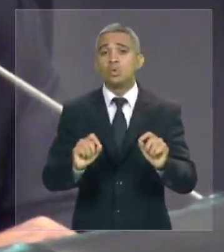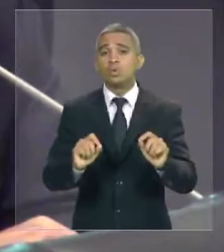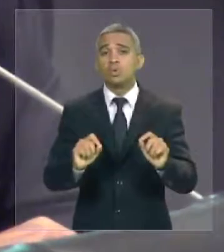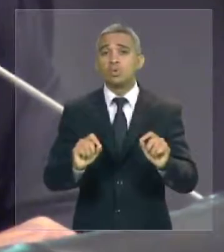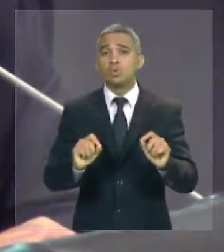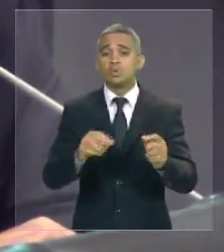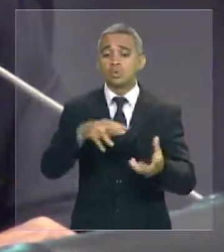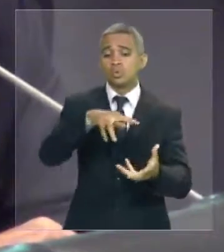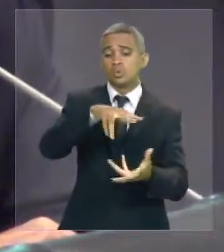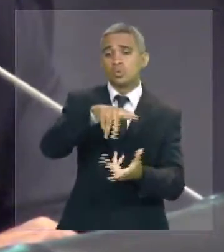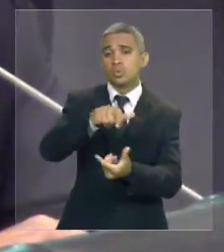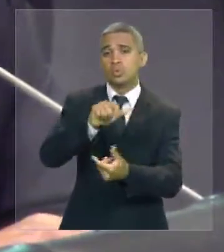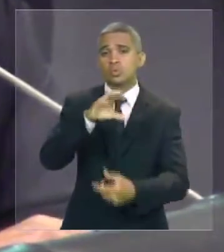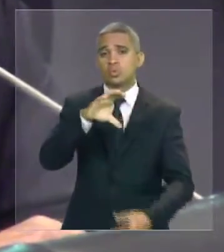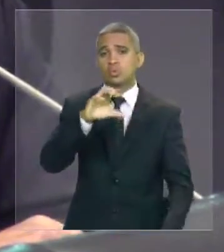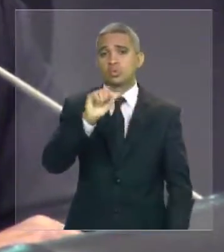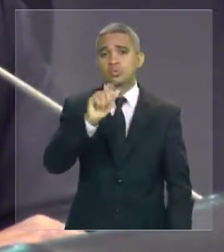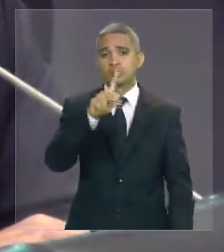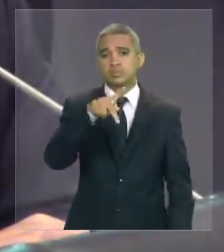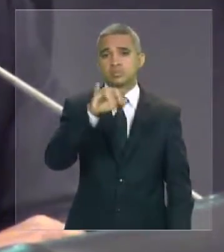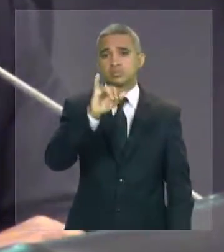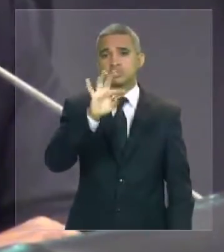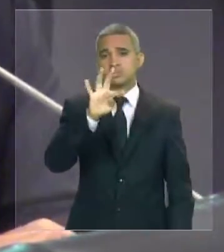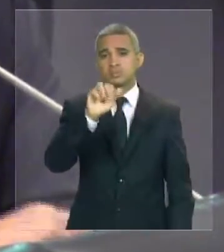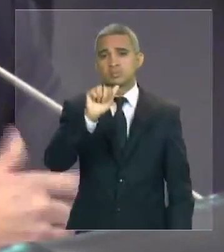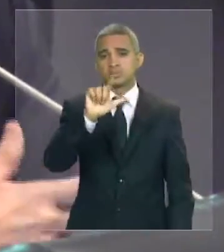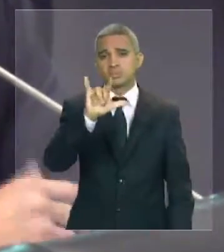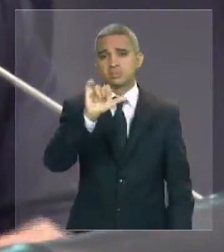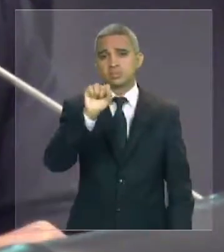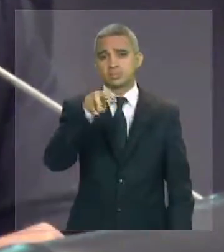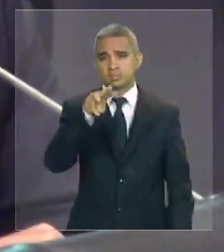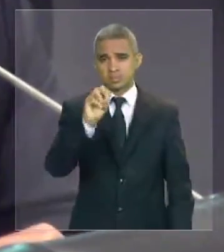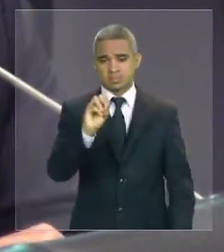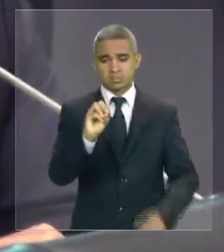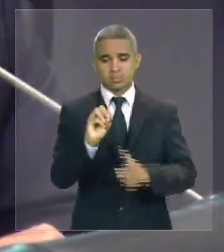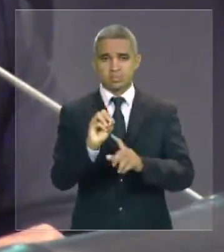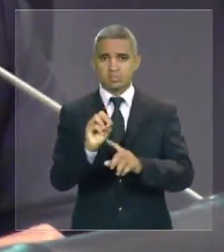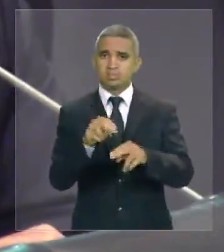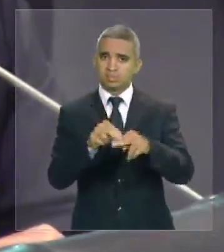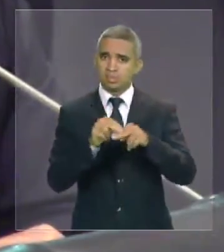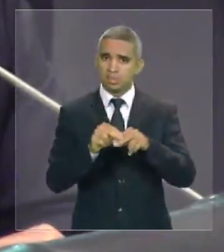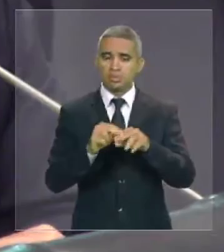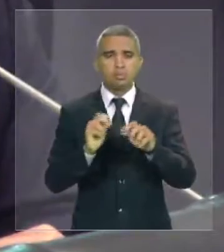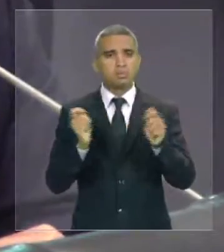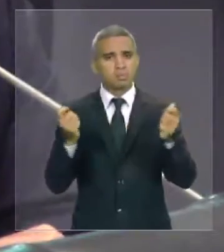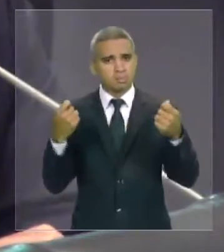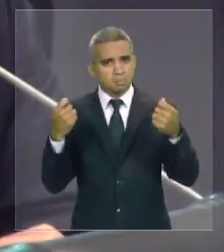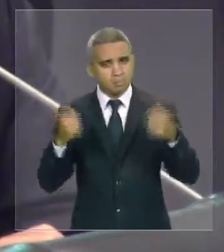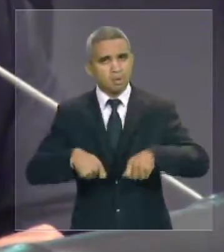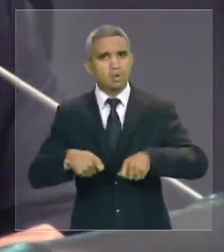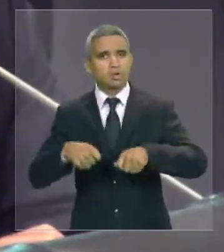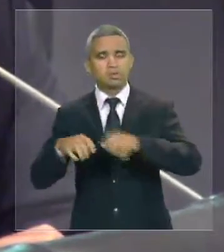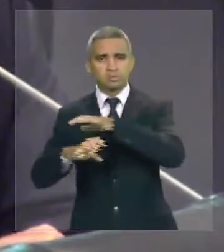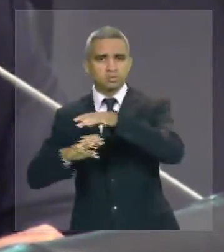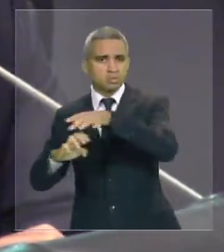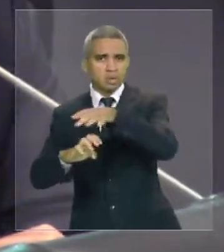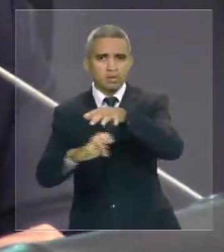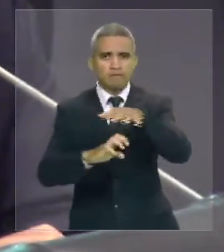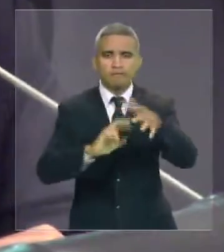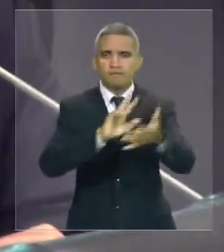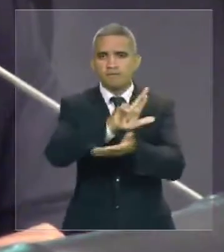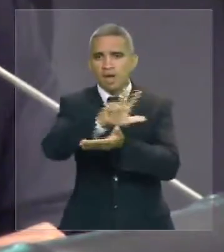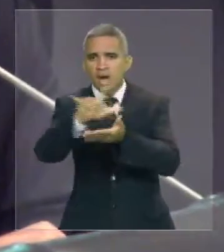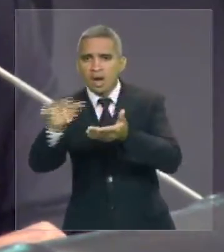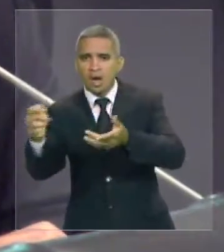aí, não participe da concorrência. Eu acho que, como disse o deputado Edivaldo,